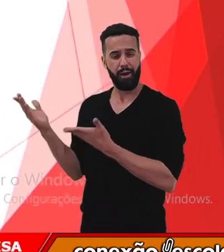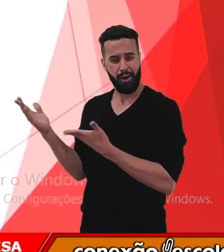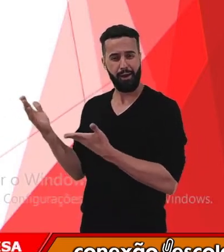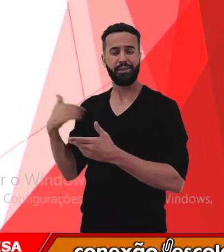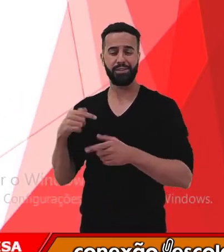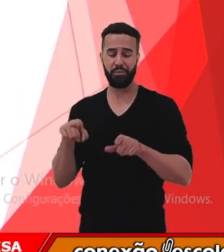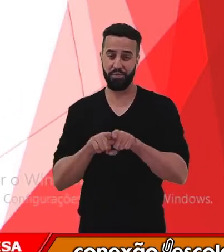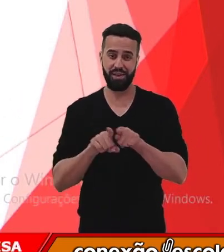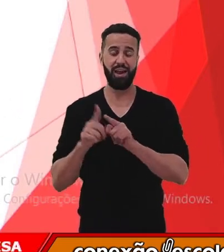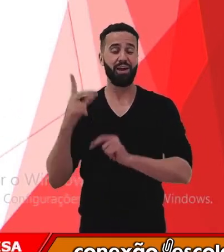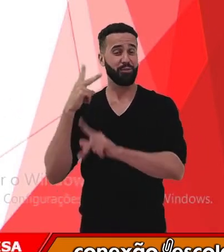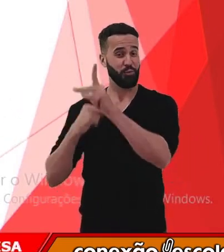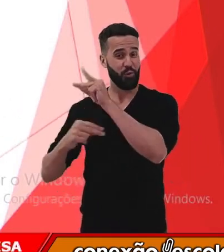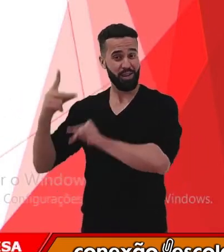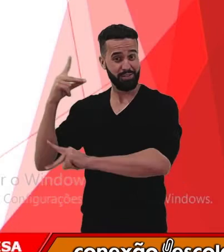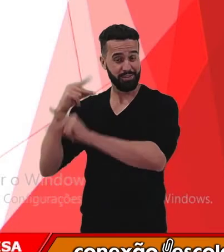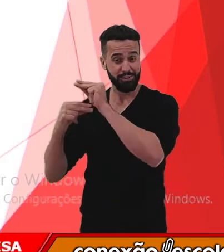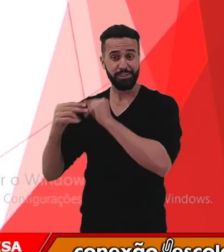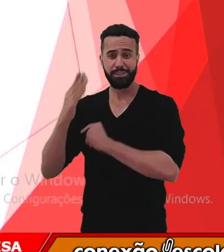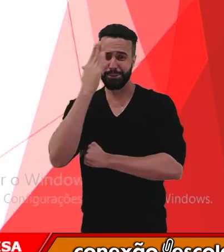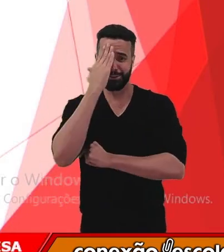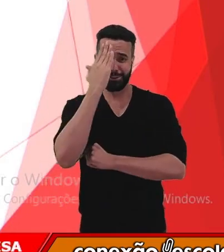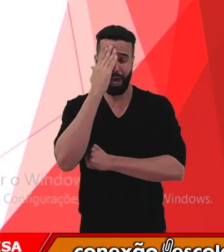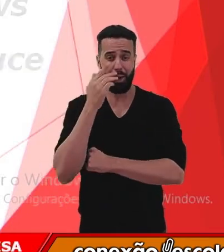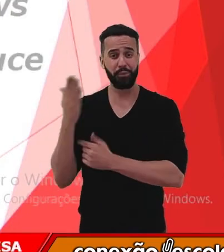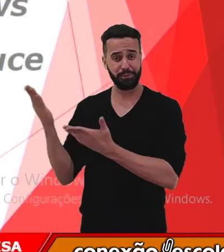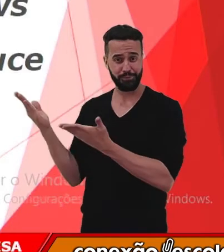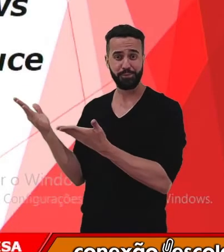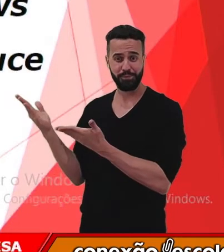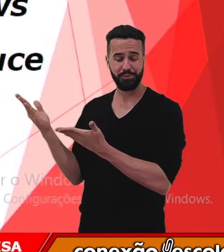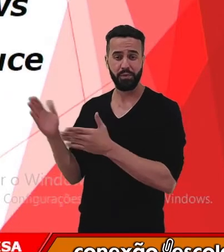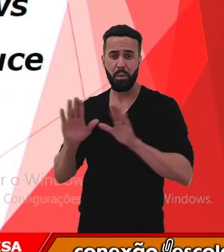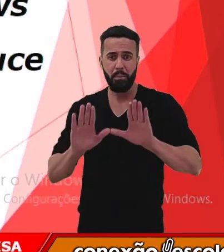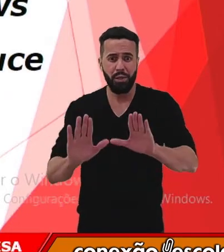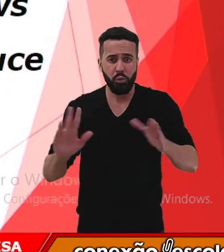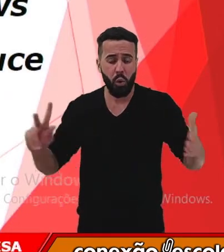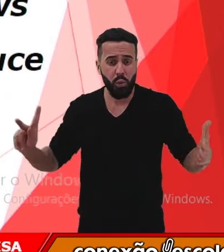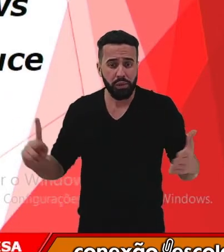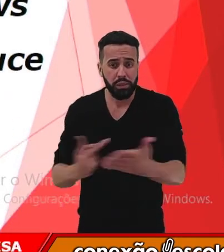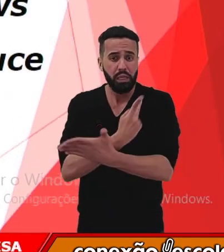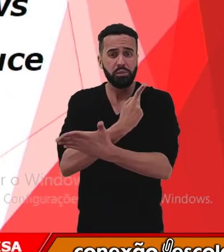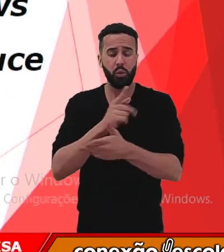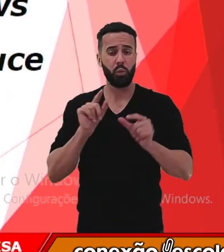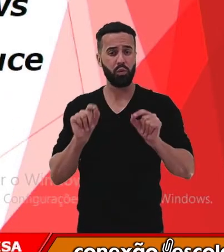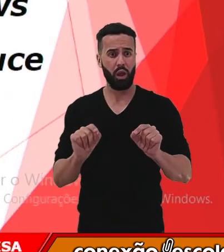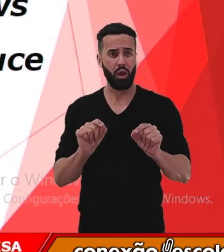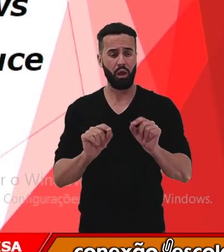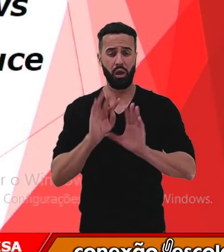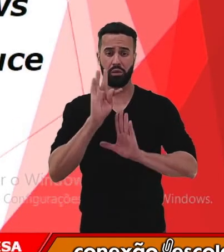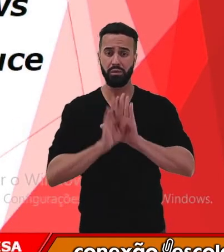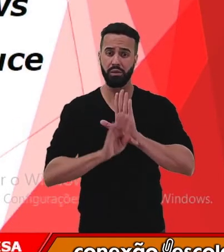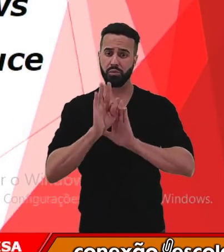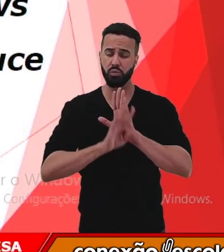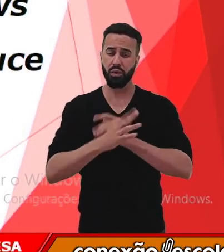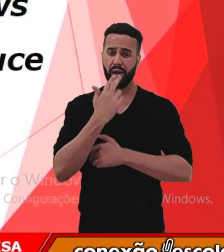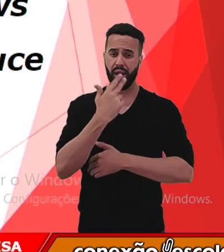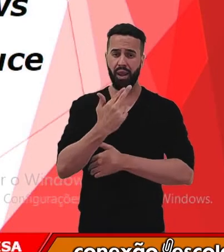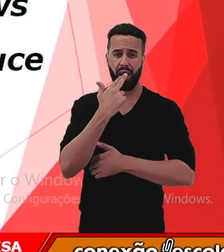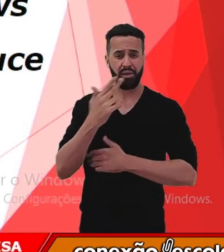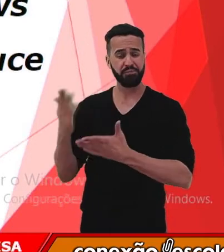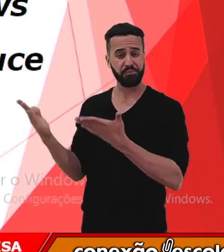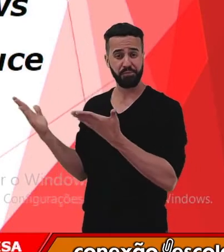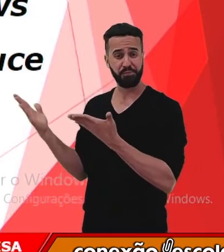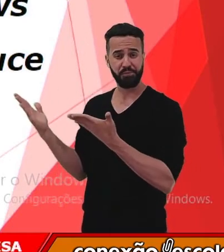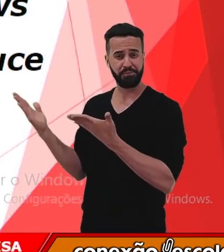adolescente, deve ter alguma noção aí sobre o Hulk. Mas o que acontece se eu colocar um texto em inglês